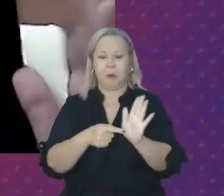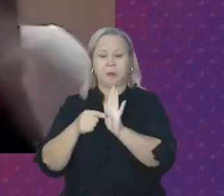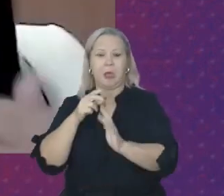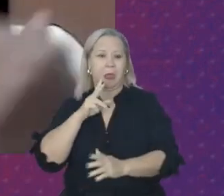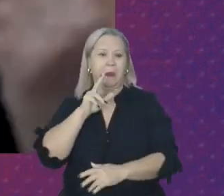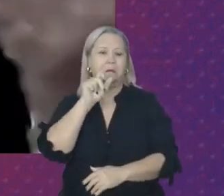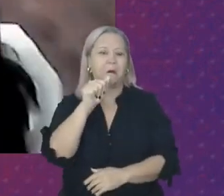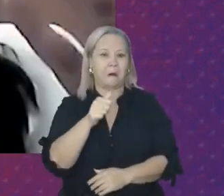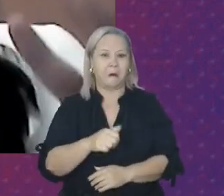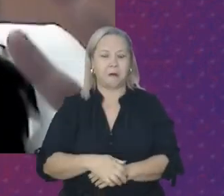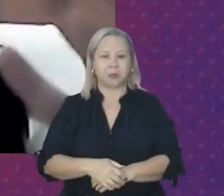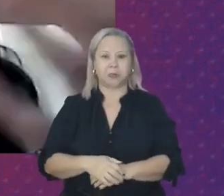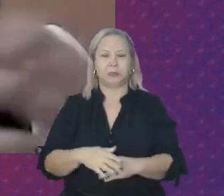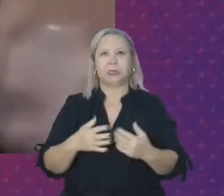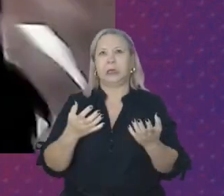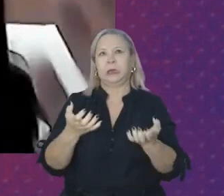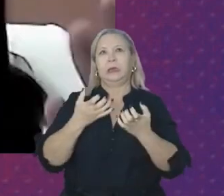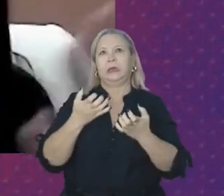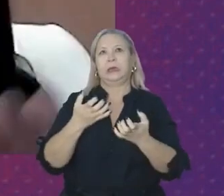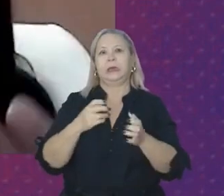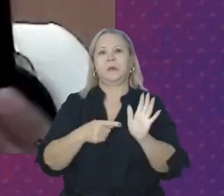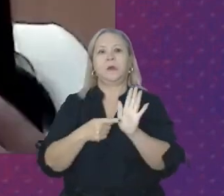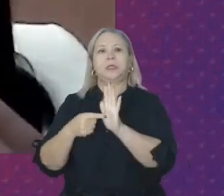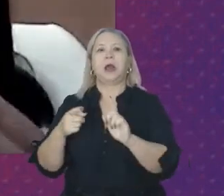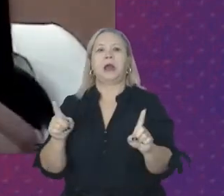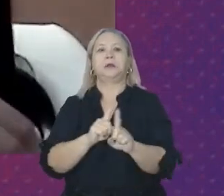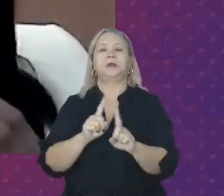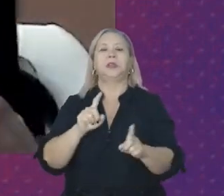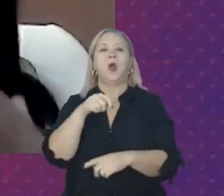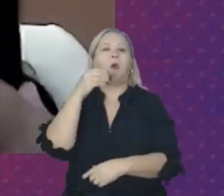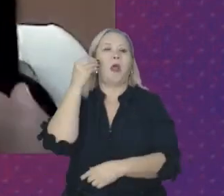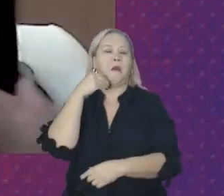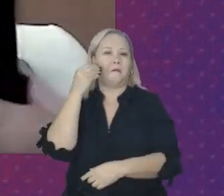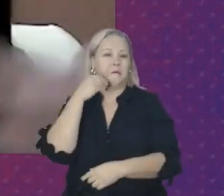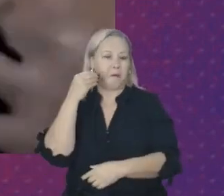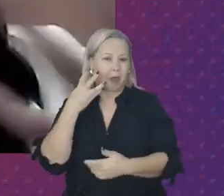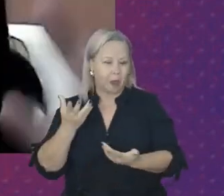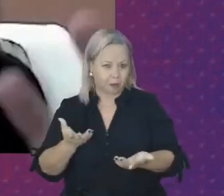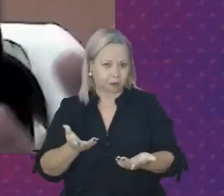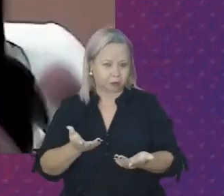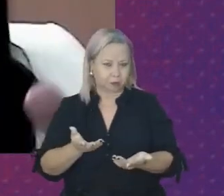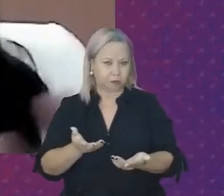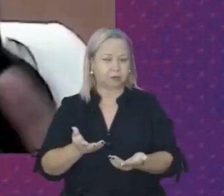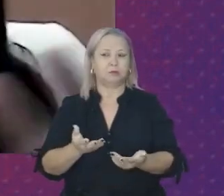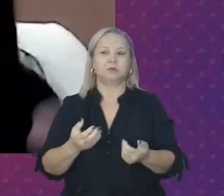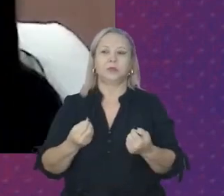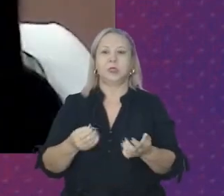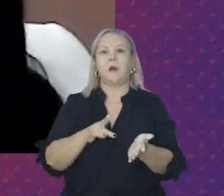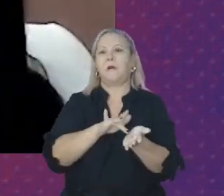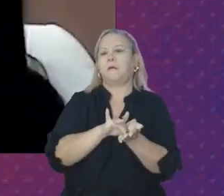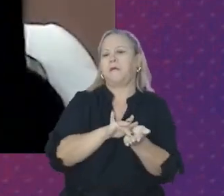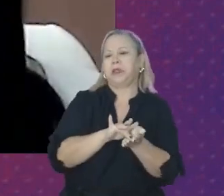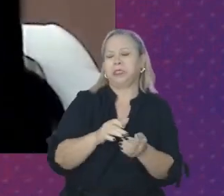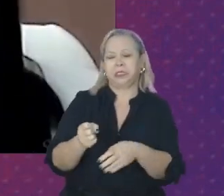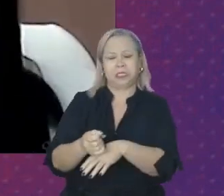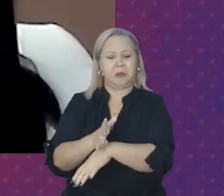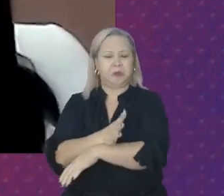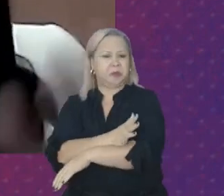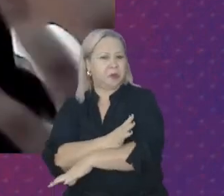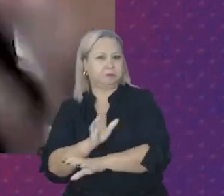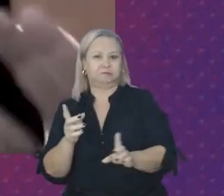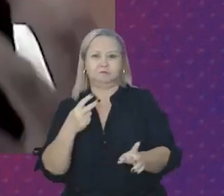sabe? Eu não estou dizendo que você tem que fazer coisas que normalmente você não faz ou tentar fingir emoções que você não